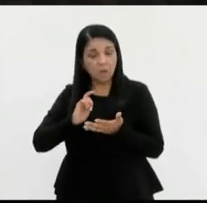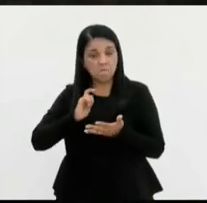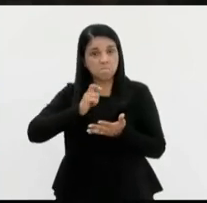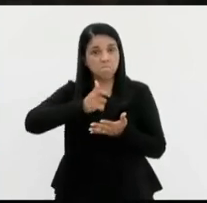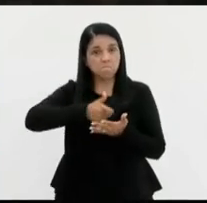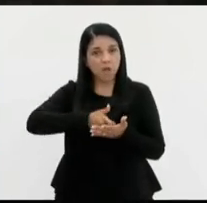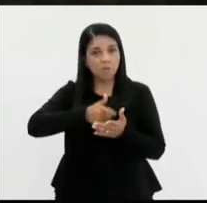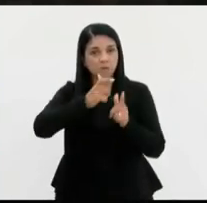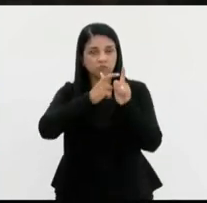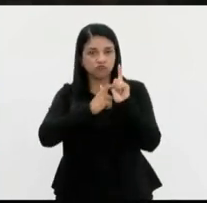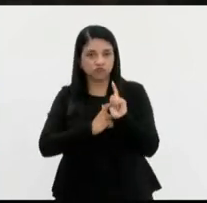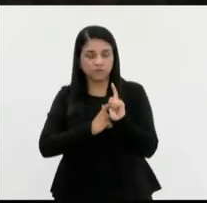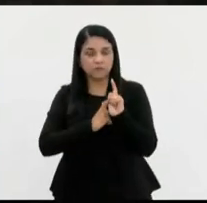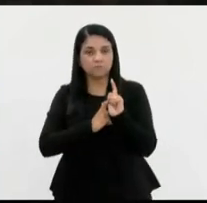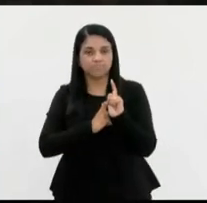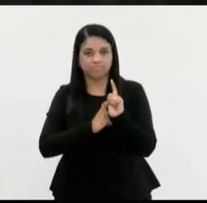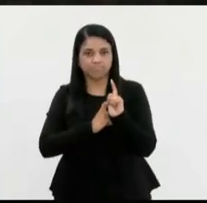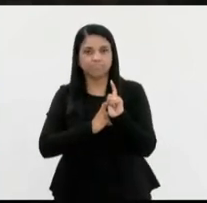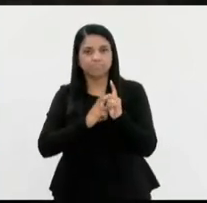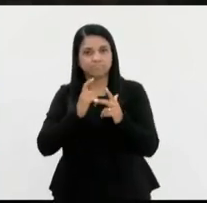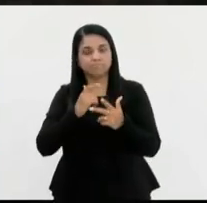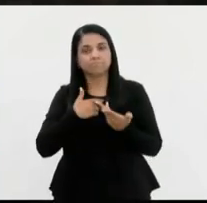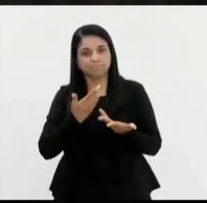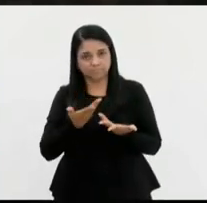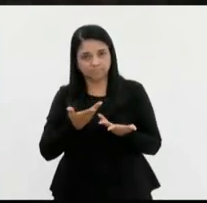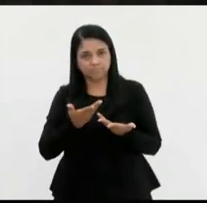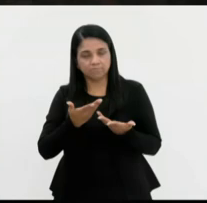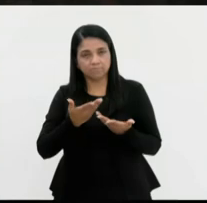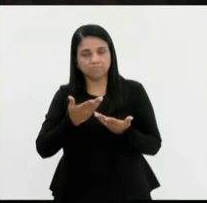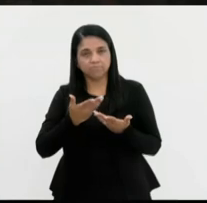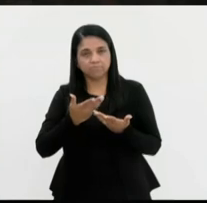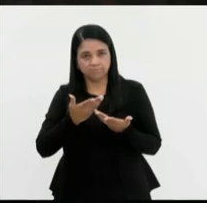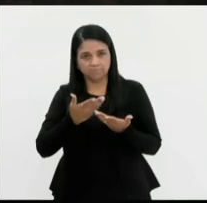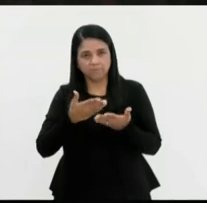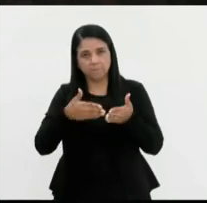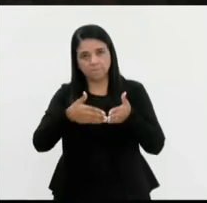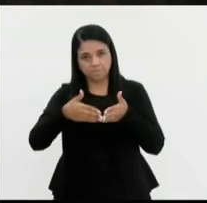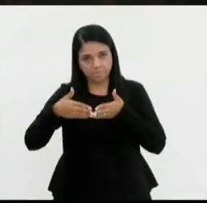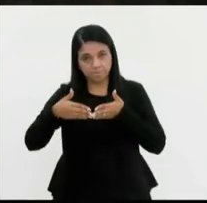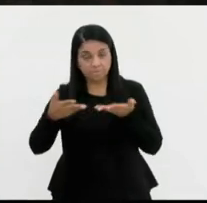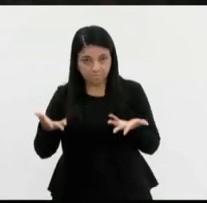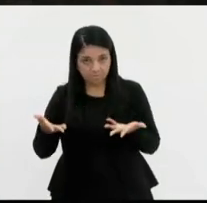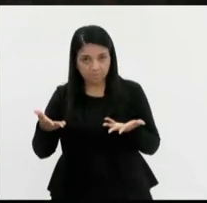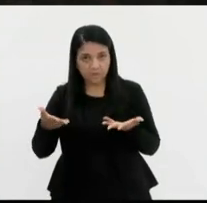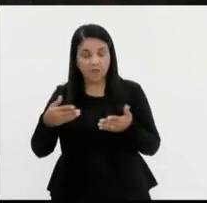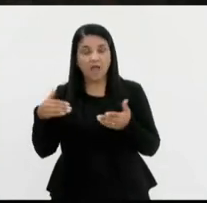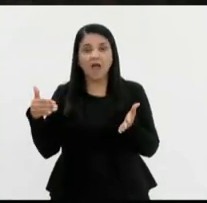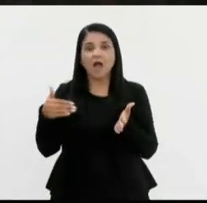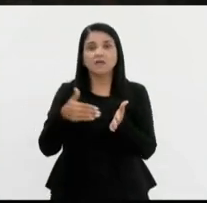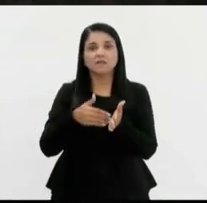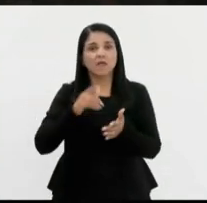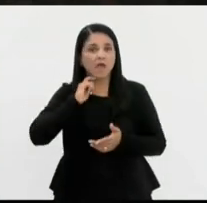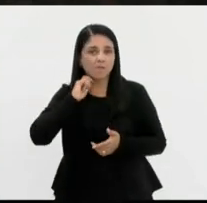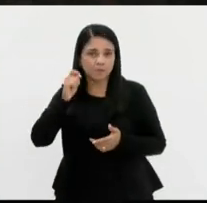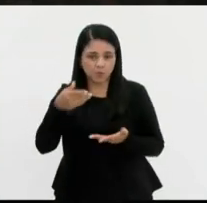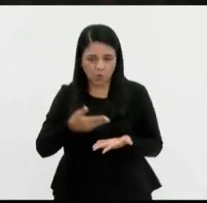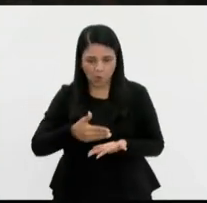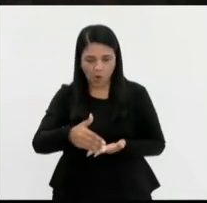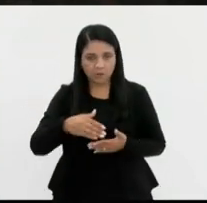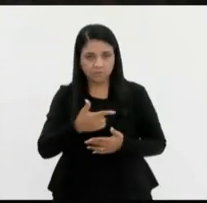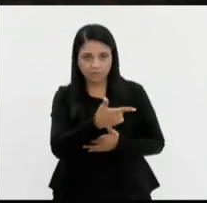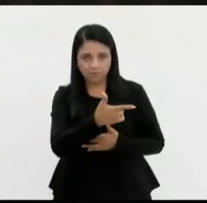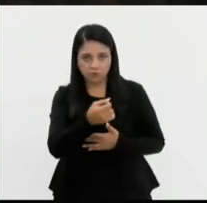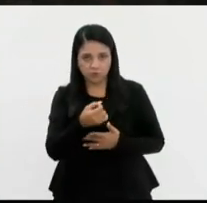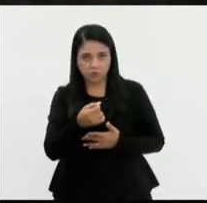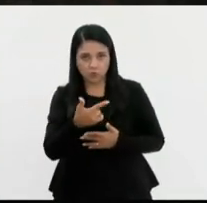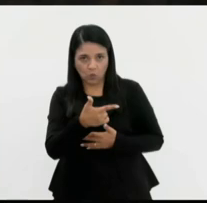suspensa pelo menos até salvo erro de memória Abril desse ano e quando a gente fala